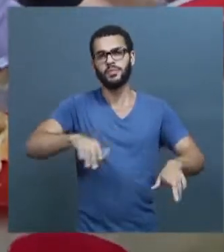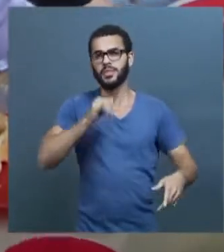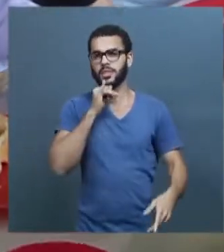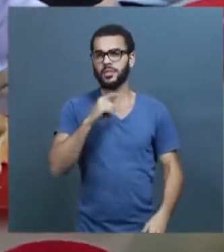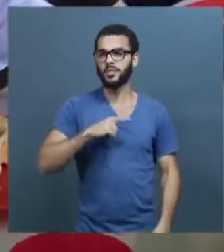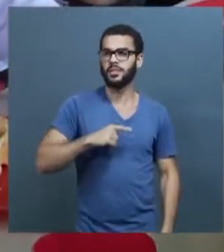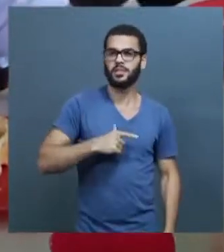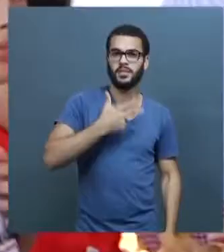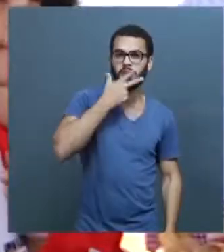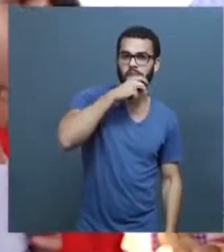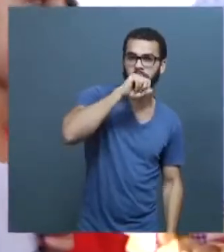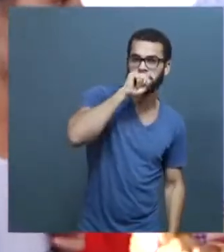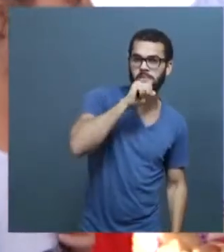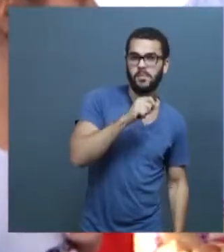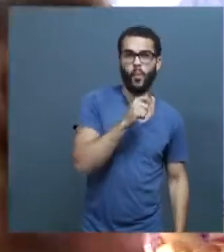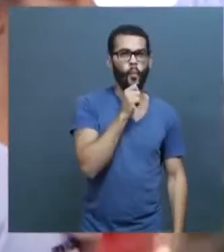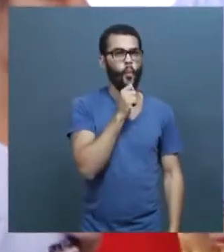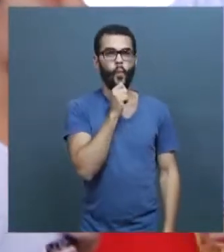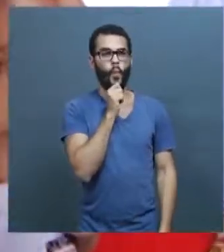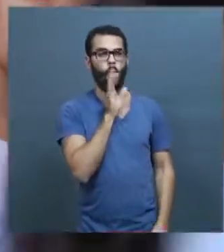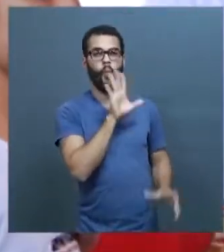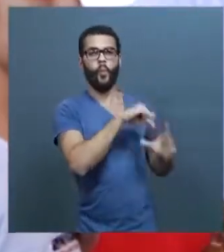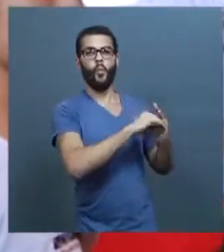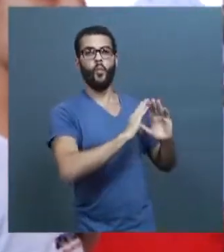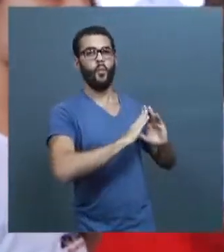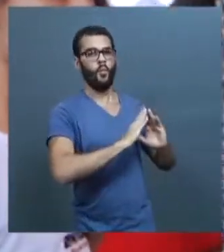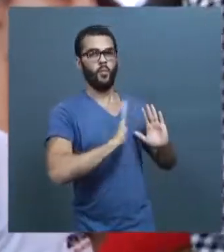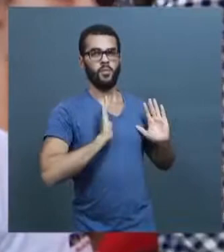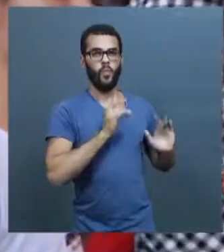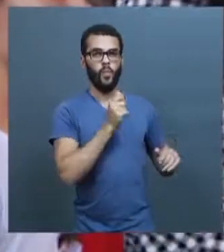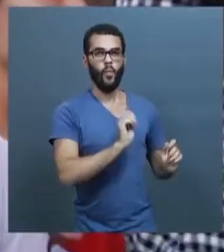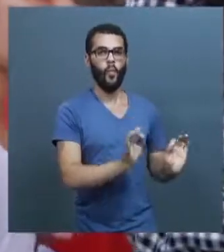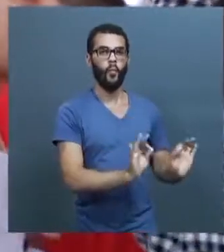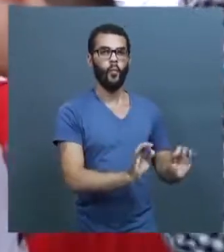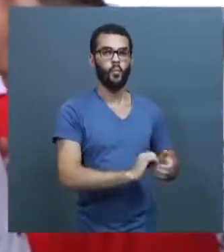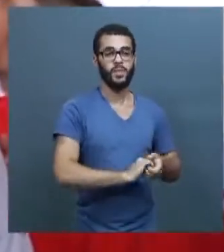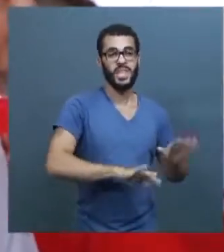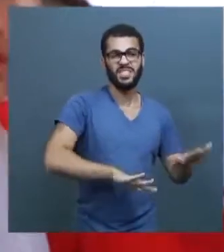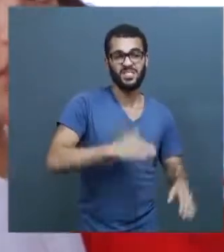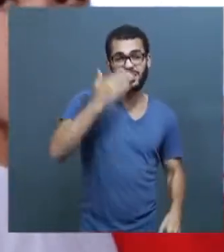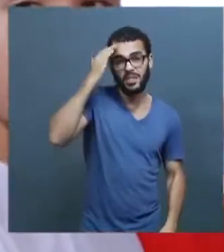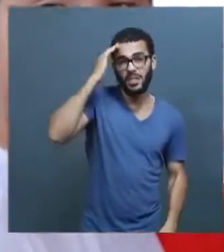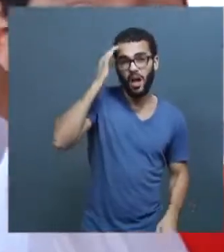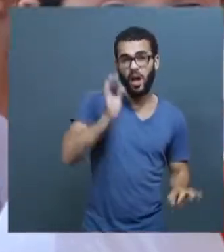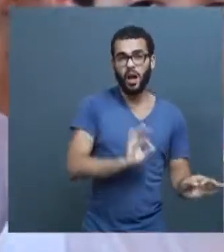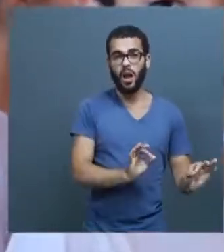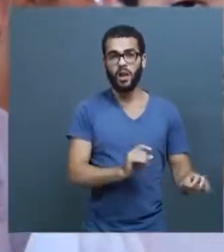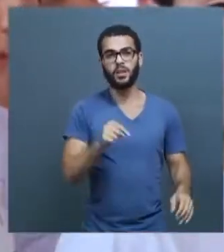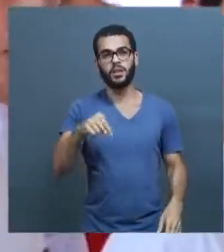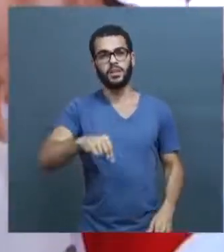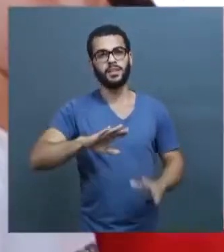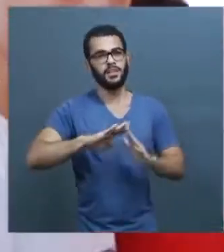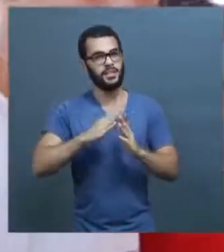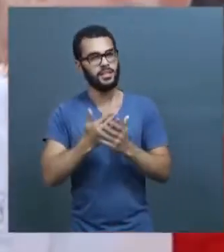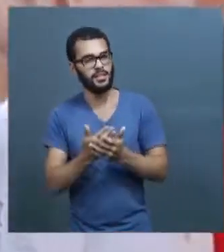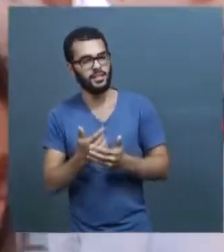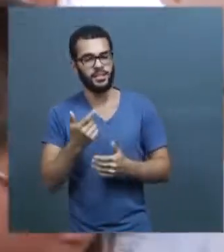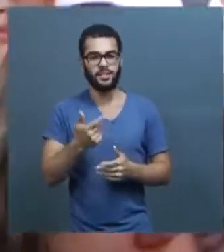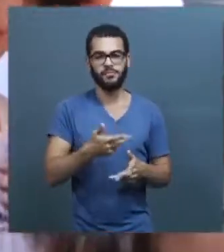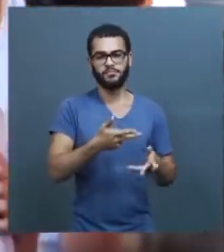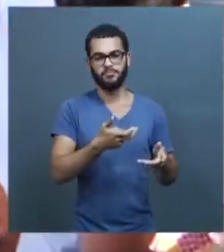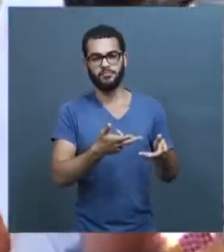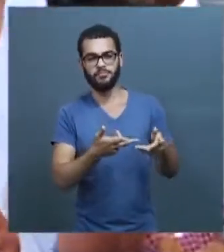têm essa prática em casa, muitas vezes não entendia. E a escola também, aos poucos, foi